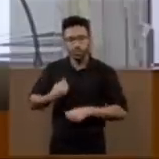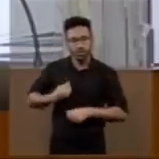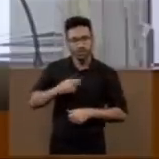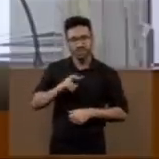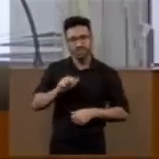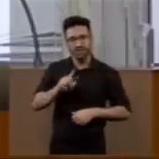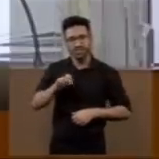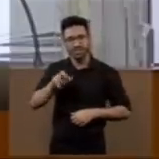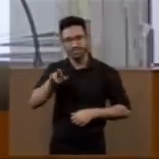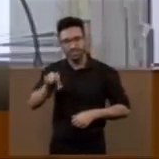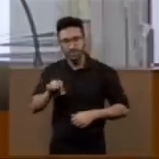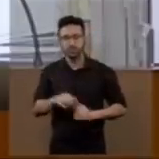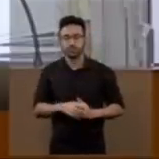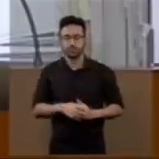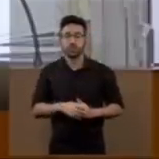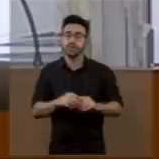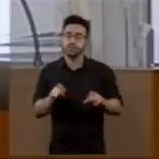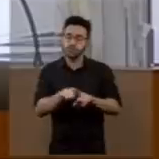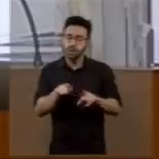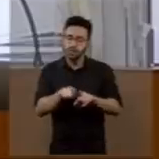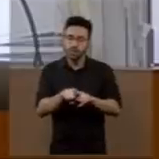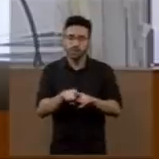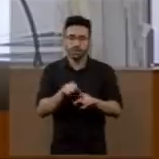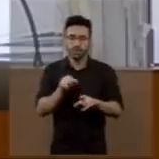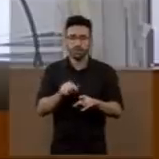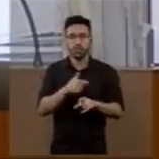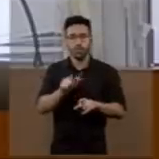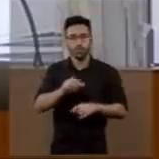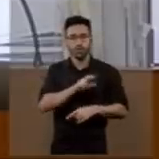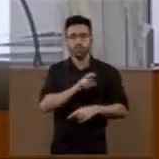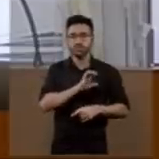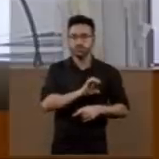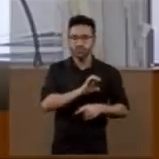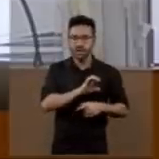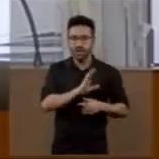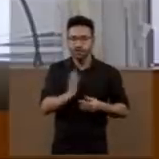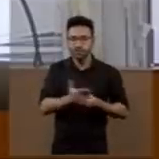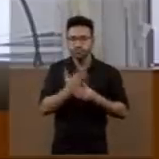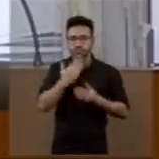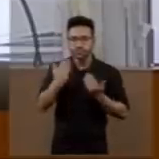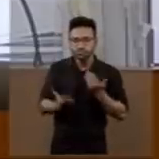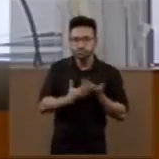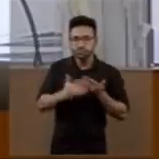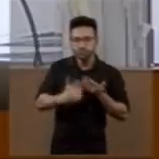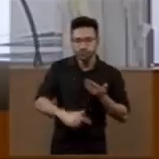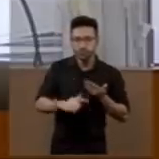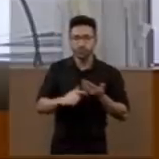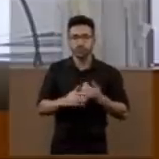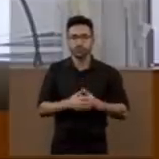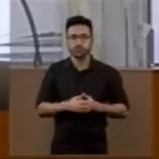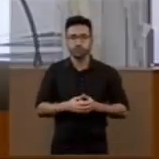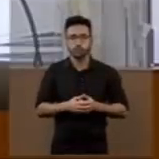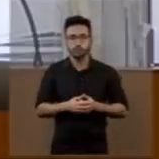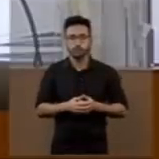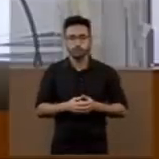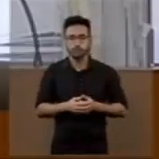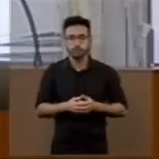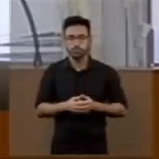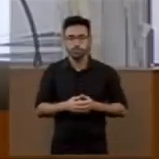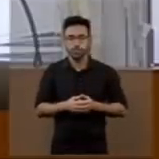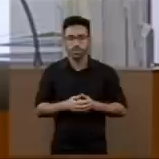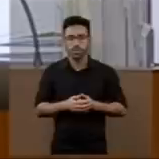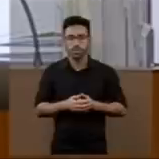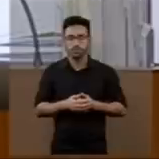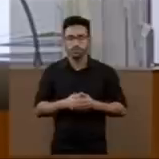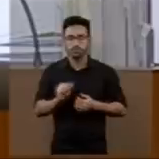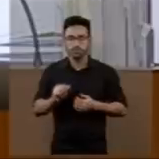exações. Por outro lado, também rejeita as razões de recurso extraordinário, isto ele afirmando no recurso extraordinário, no sentido de que